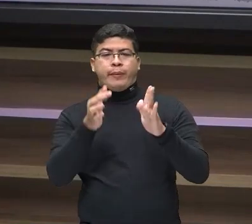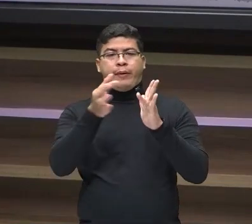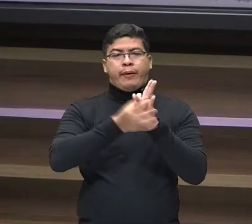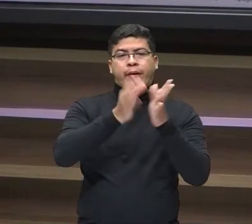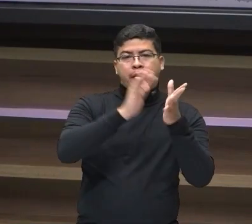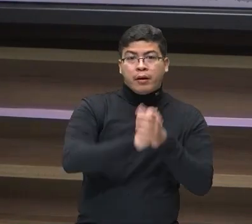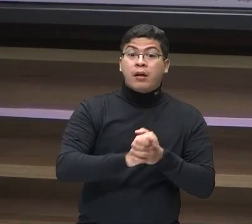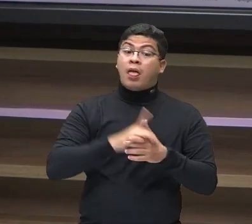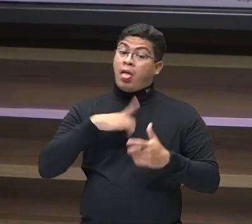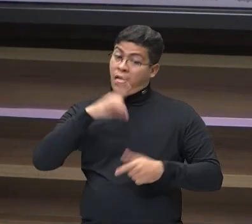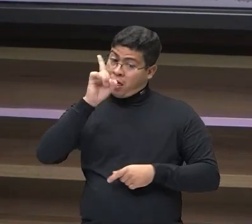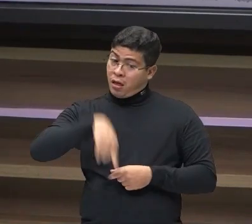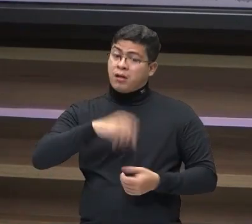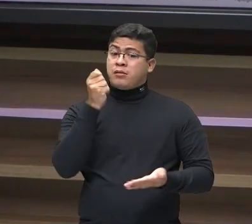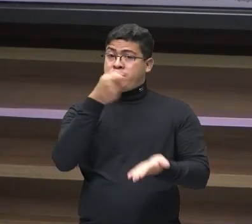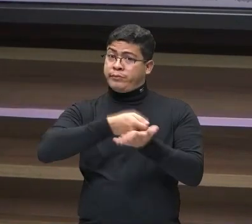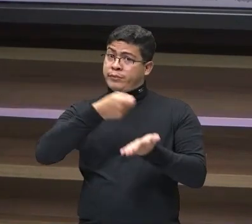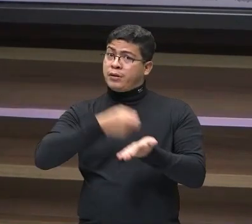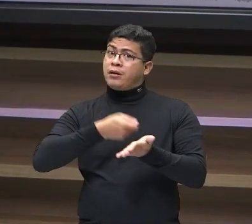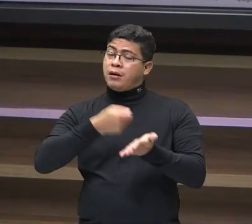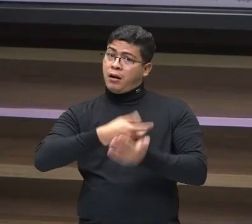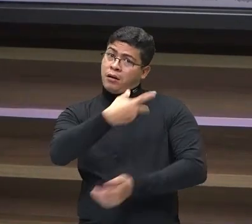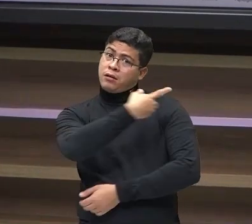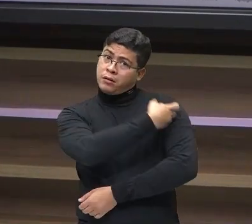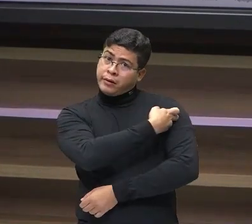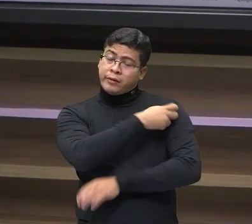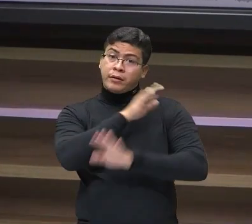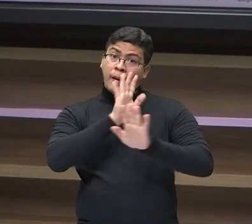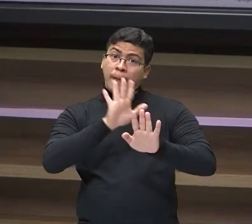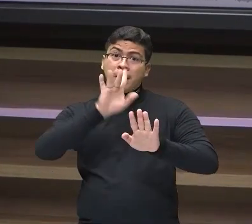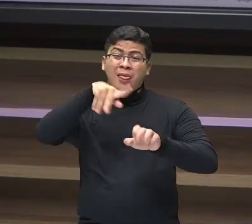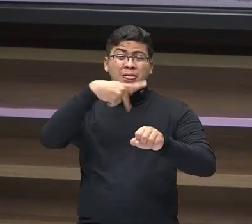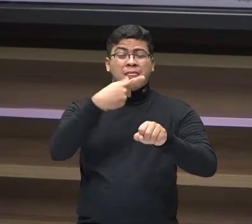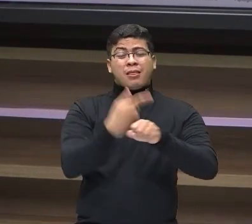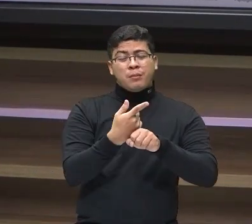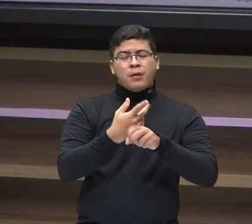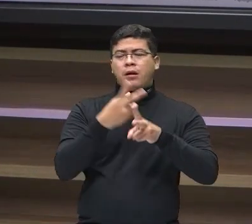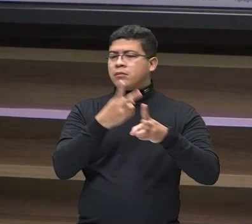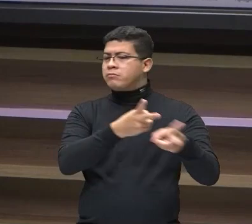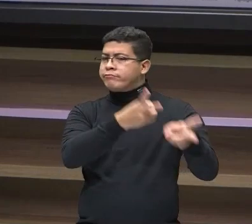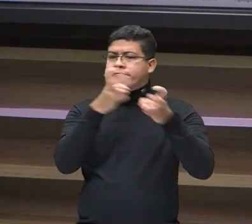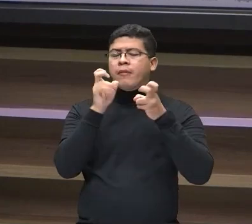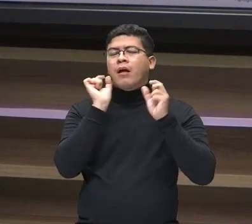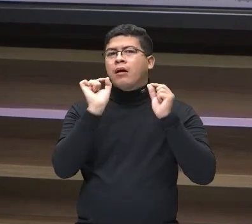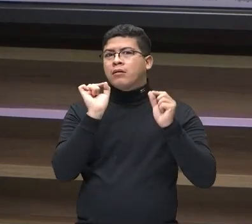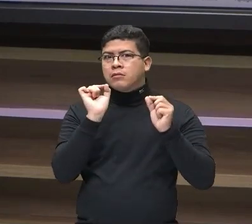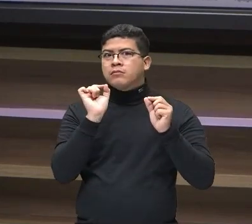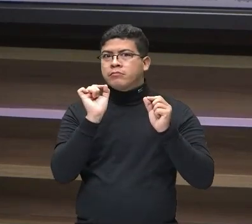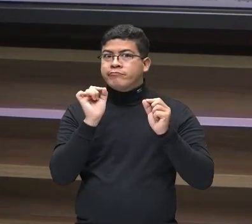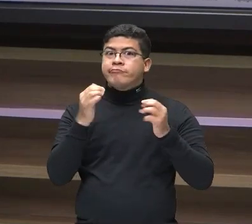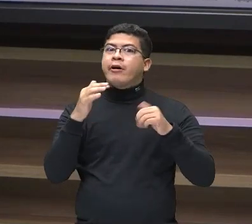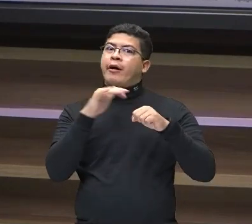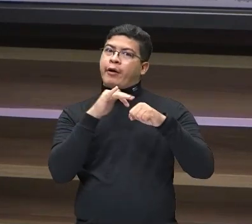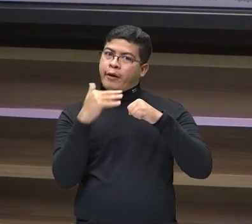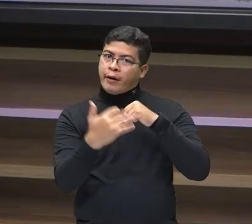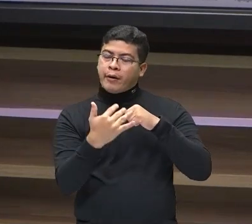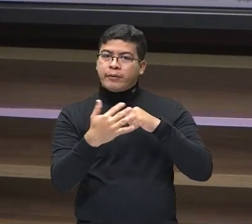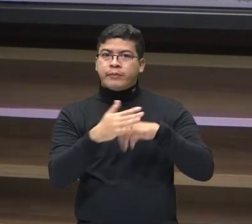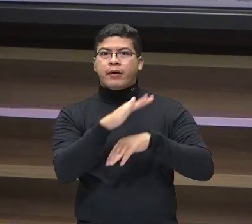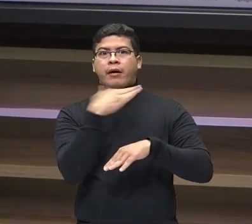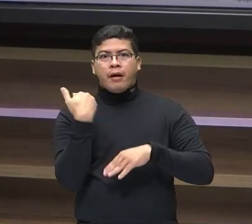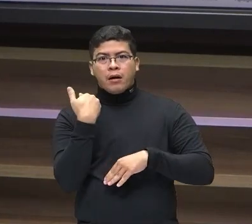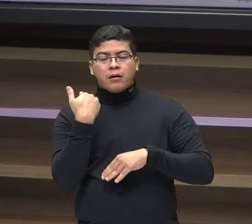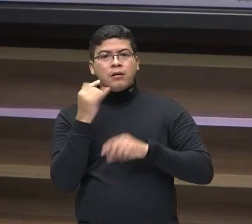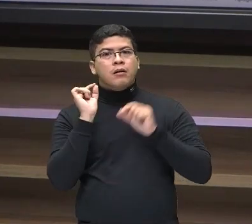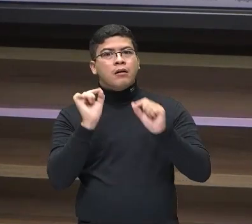eram obrigadas a tomar a vacina. E depois, com o tempo, perceberam que a doença ela matava, Então,